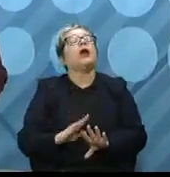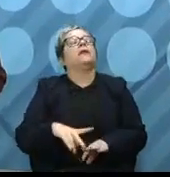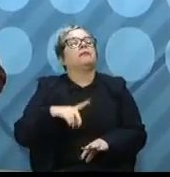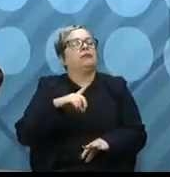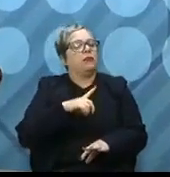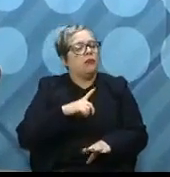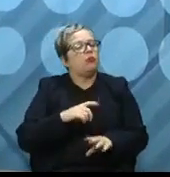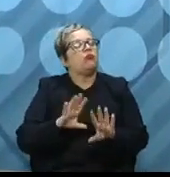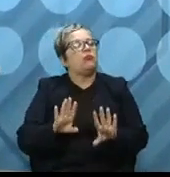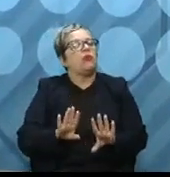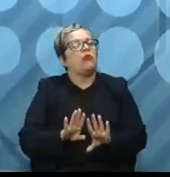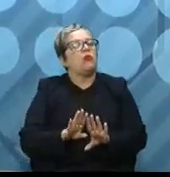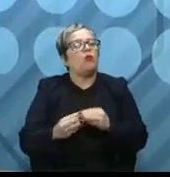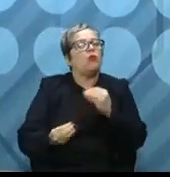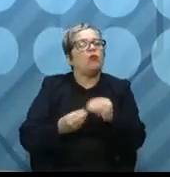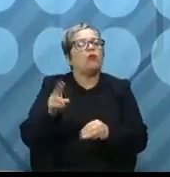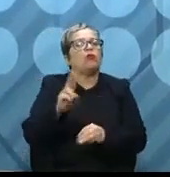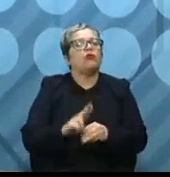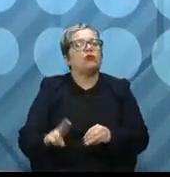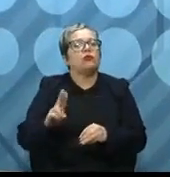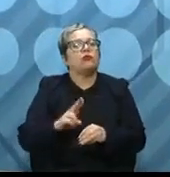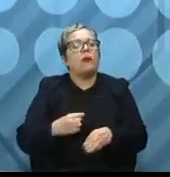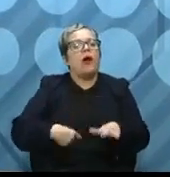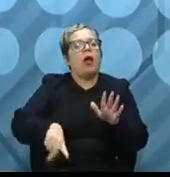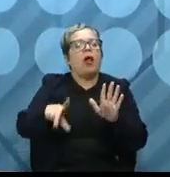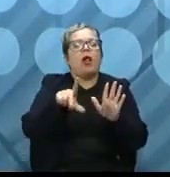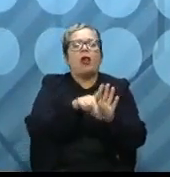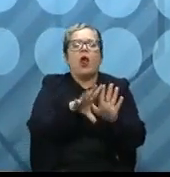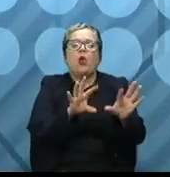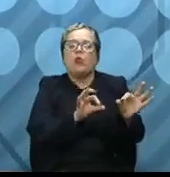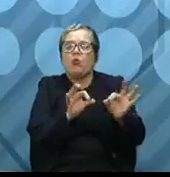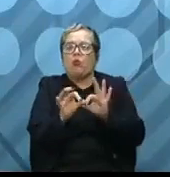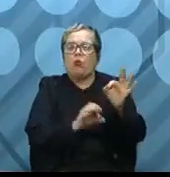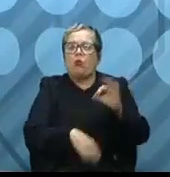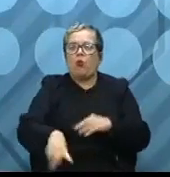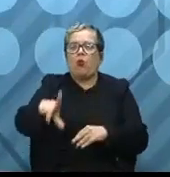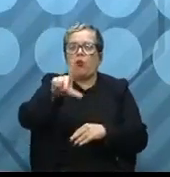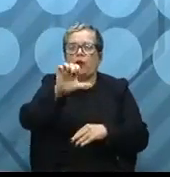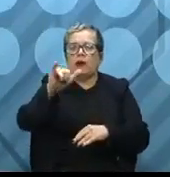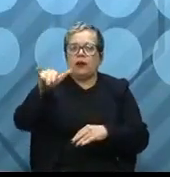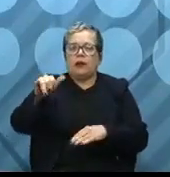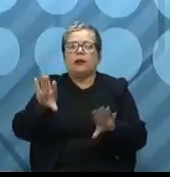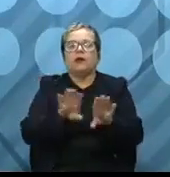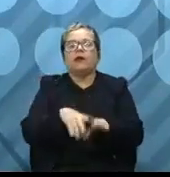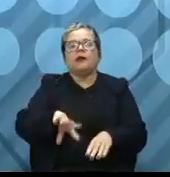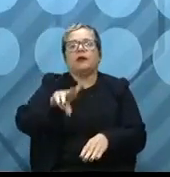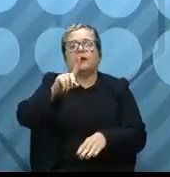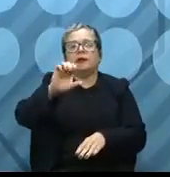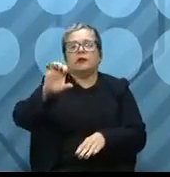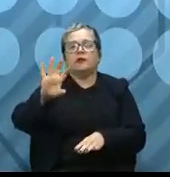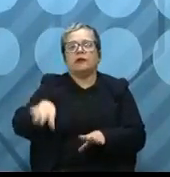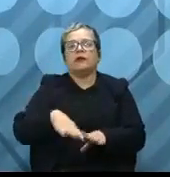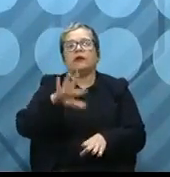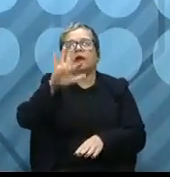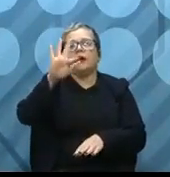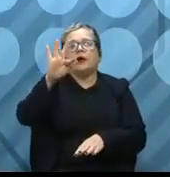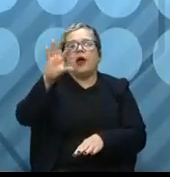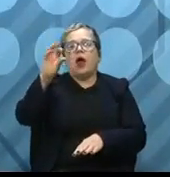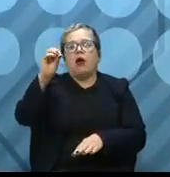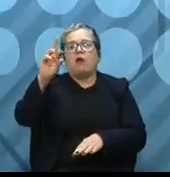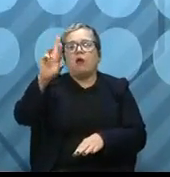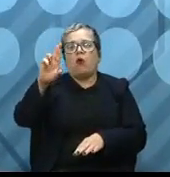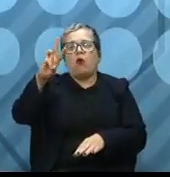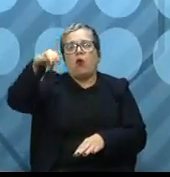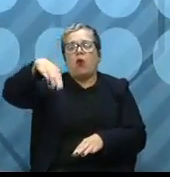uma matriz por meio de uma lei de formação. O que significa isso? Eu posso ter uma regra e essa regra